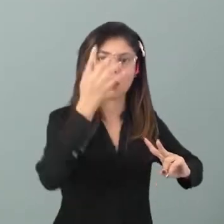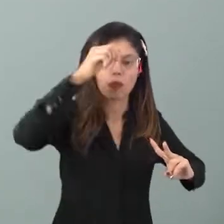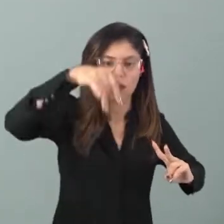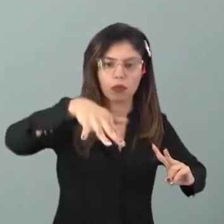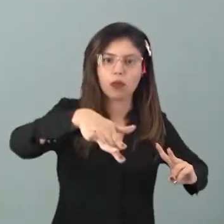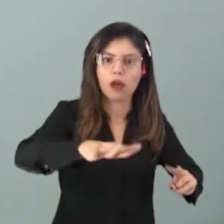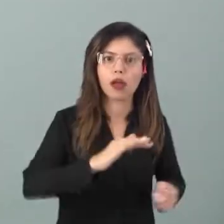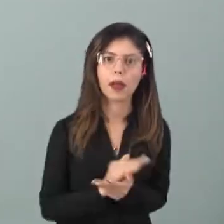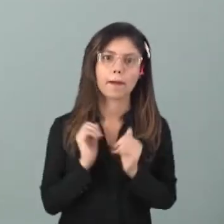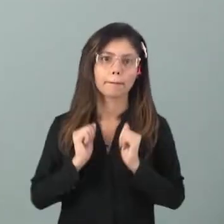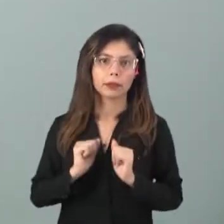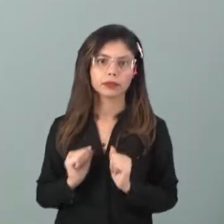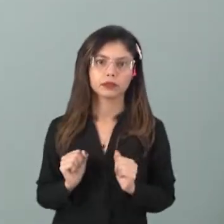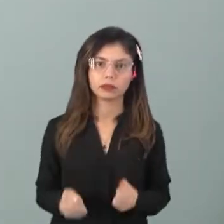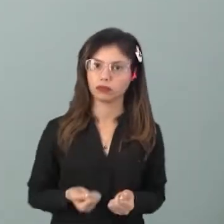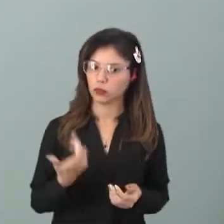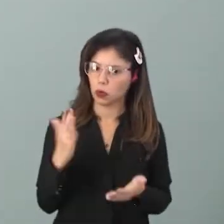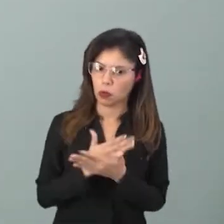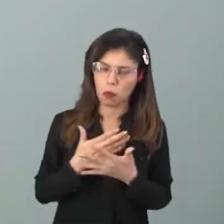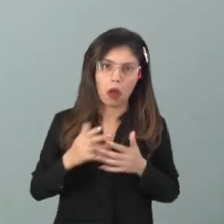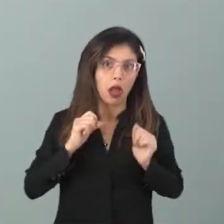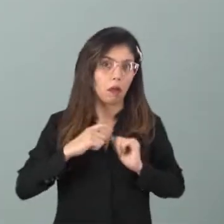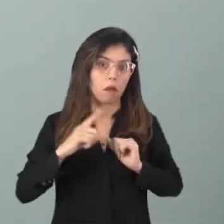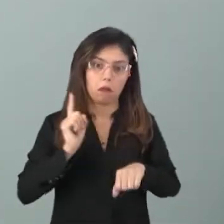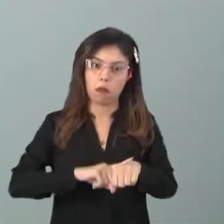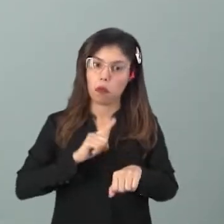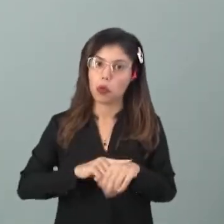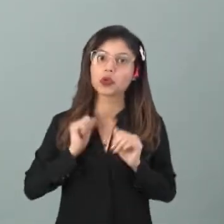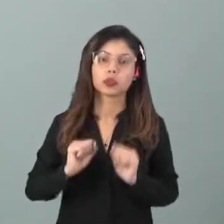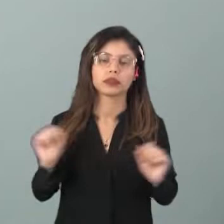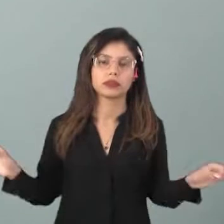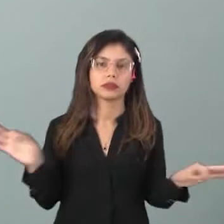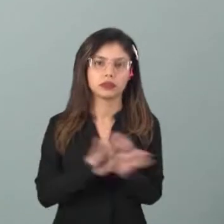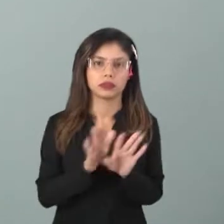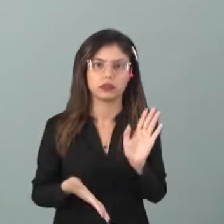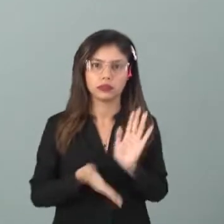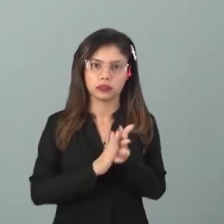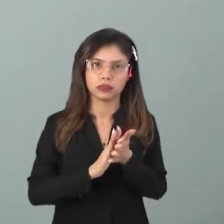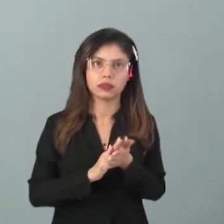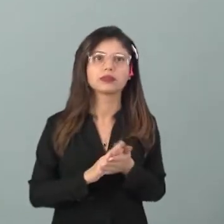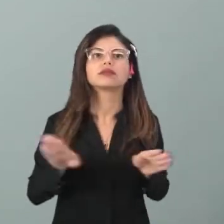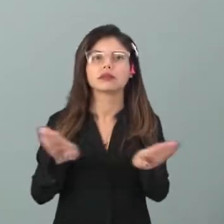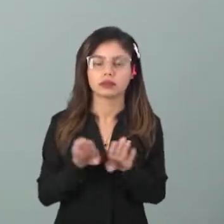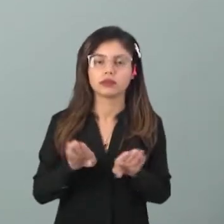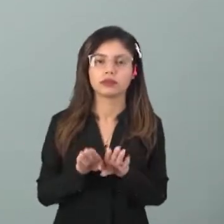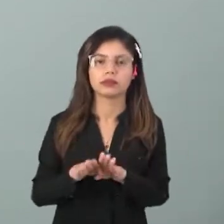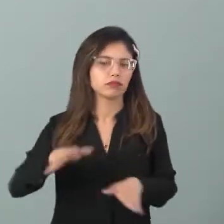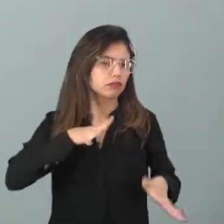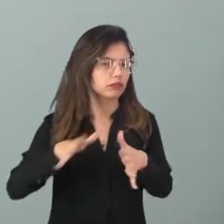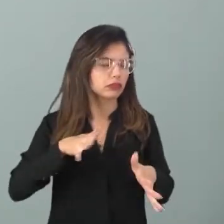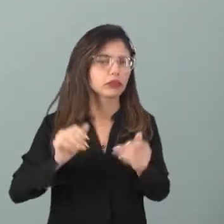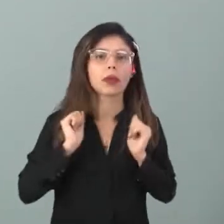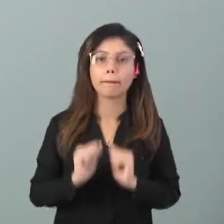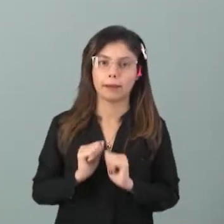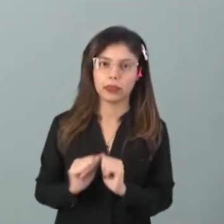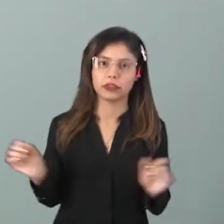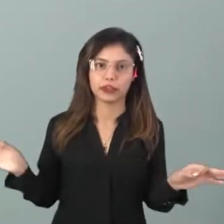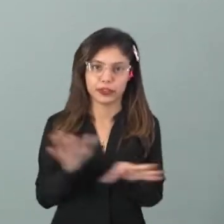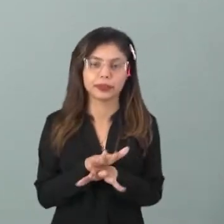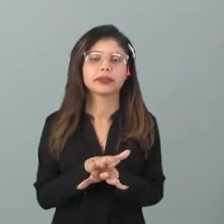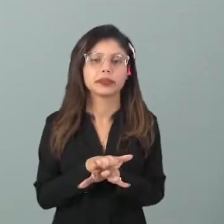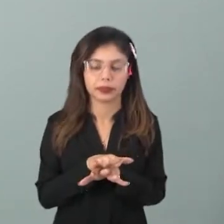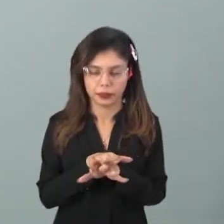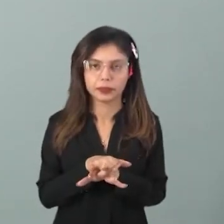ser ativados a qualquer momento. Assim como também podem acabar gerando muitos abalos sísmicos, né? O que pode acabar